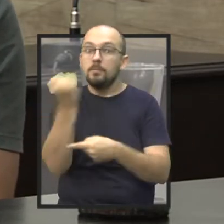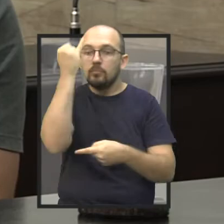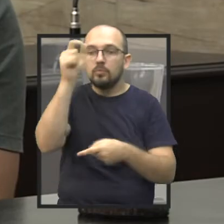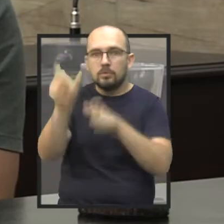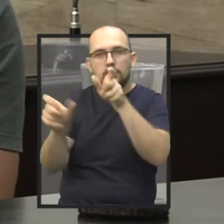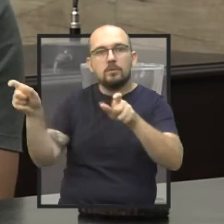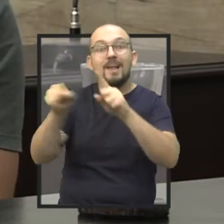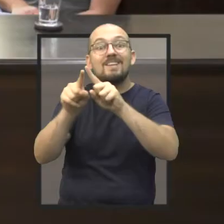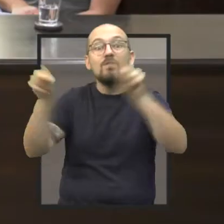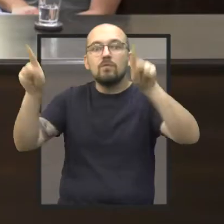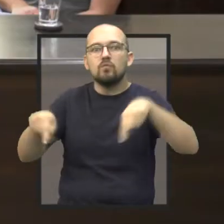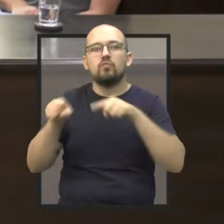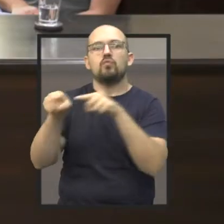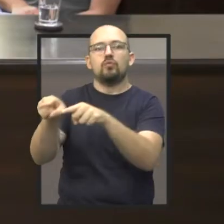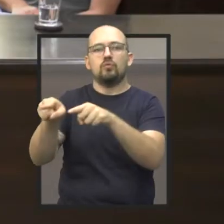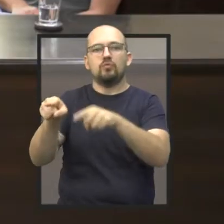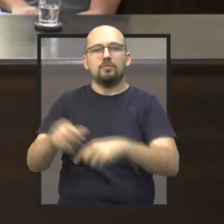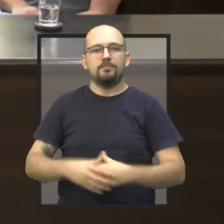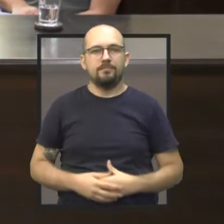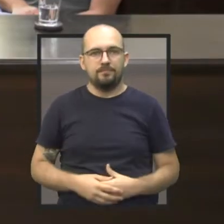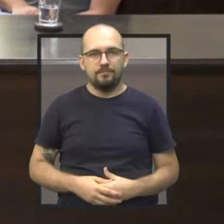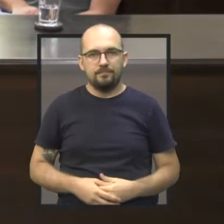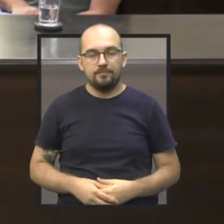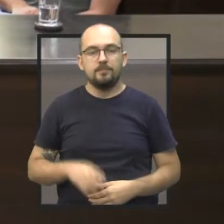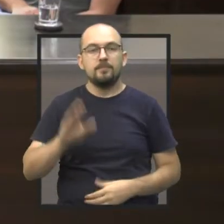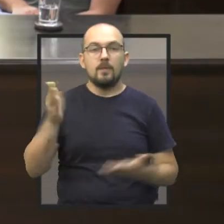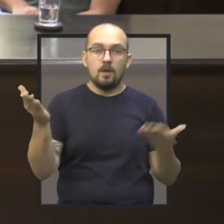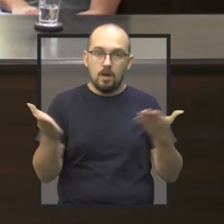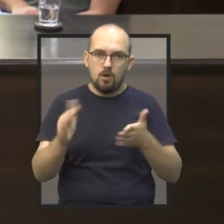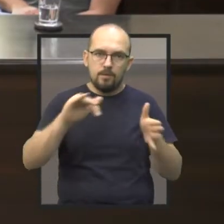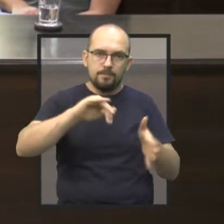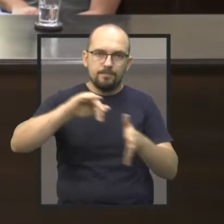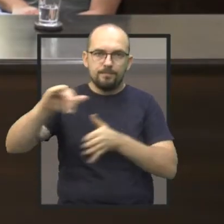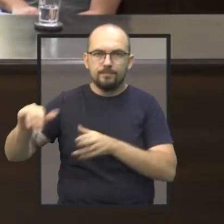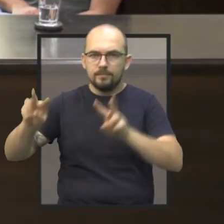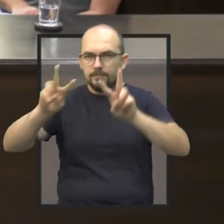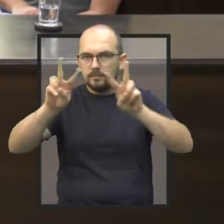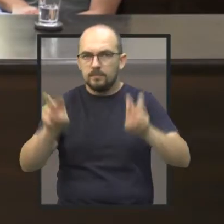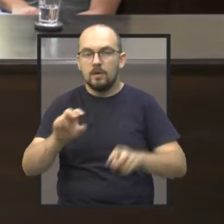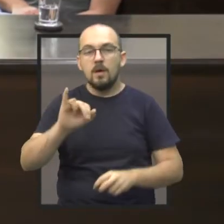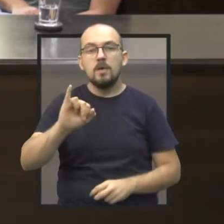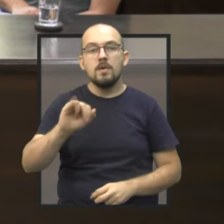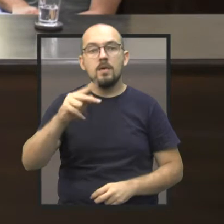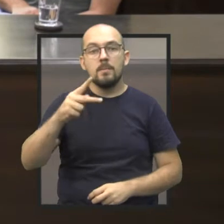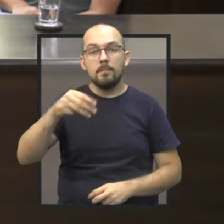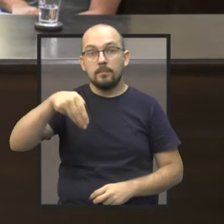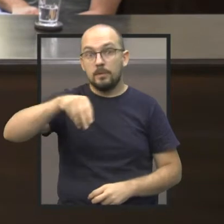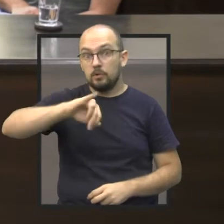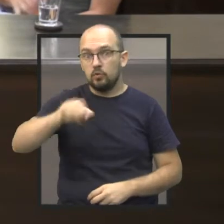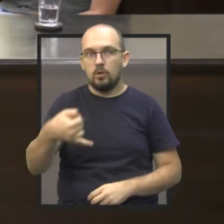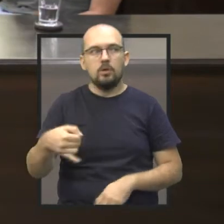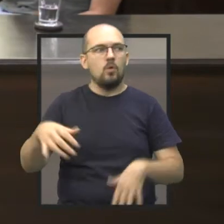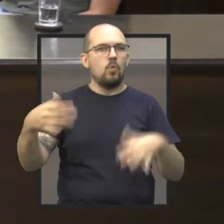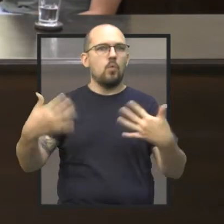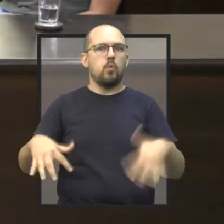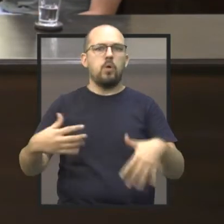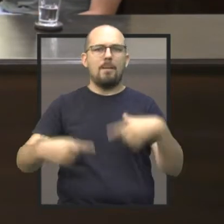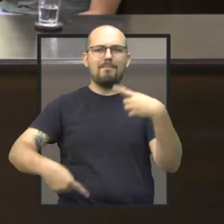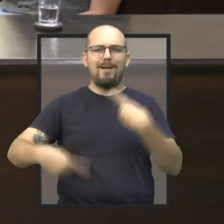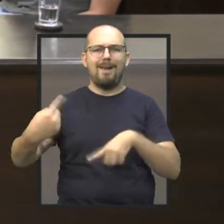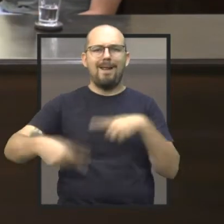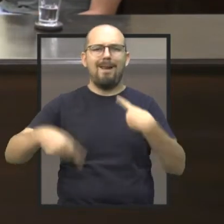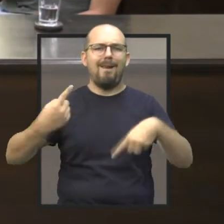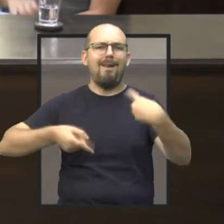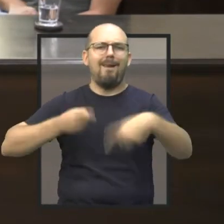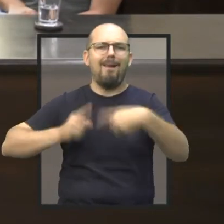servidor público municipal. Vereador, vamos falar agora sobre IPMJ, né? Um assunto que rendeu muitas discussões